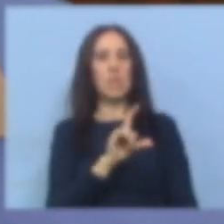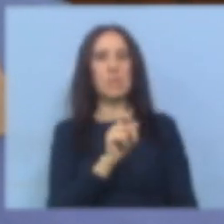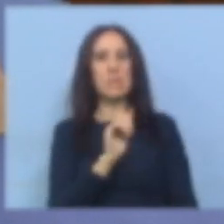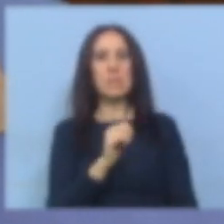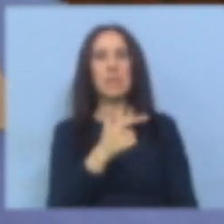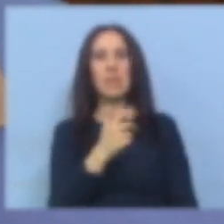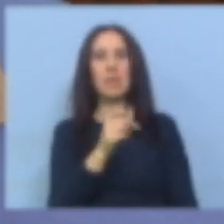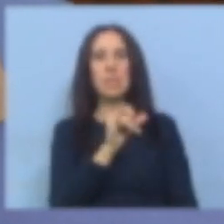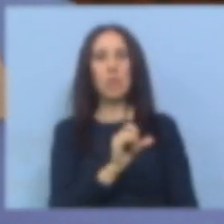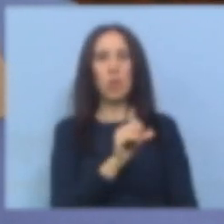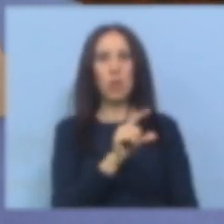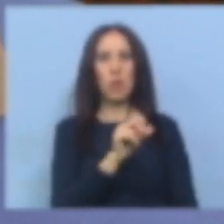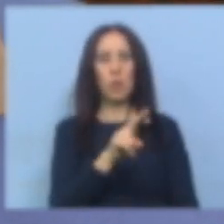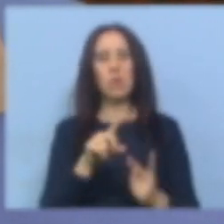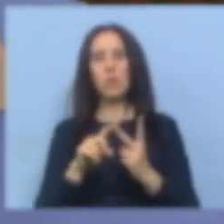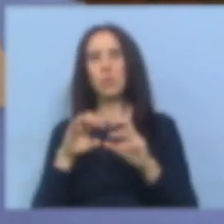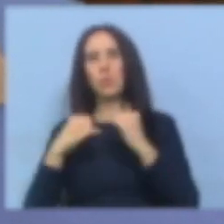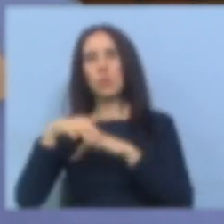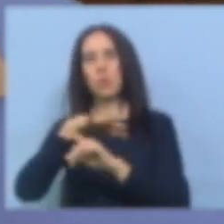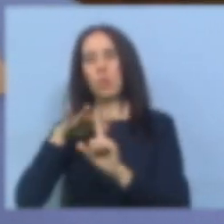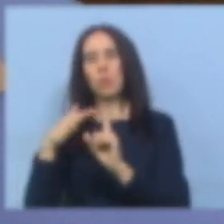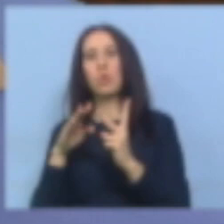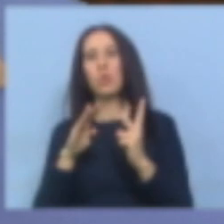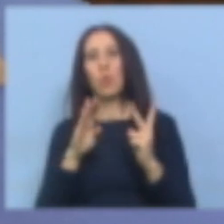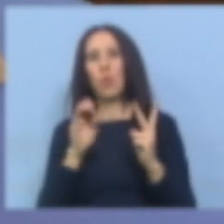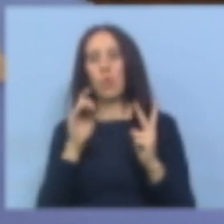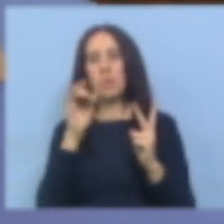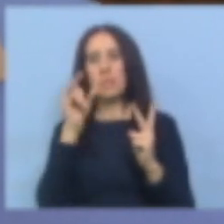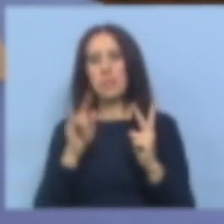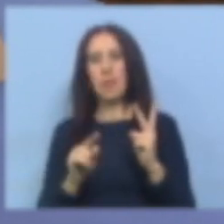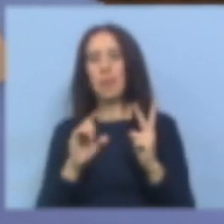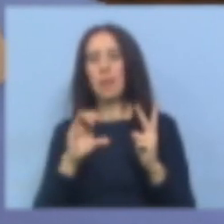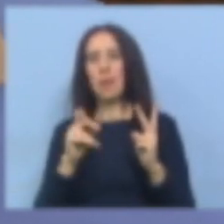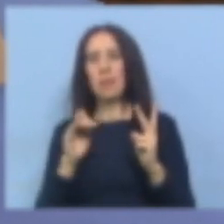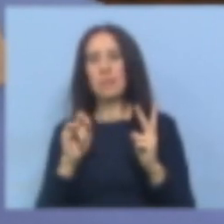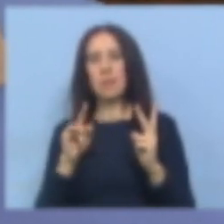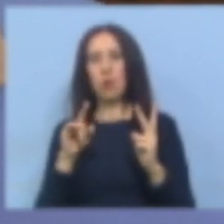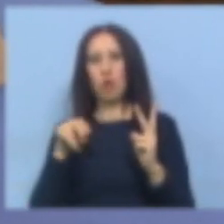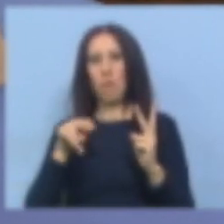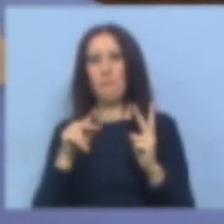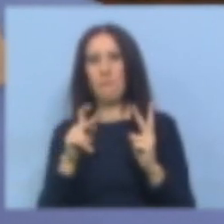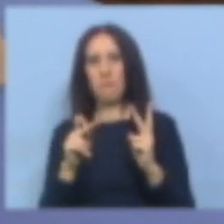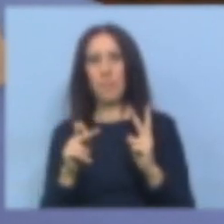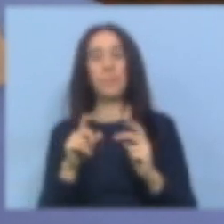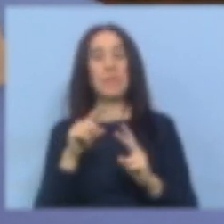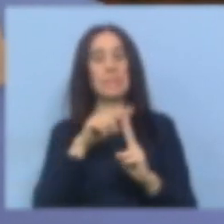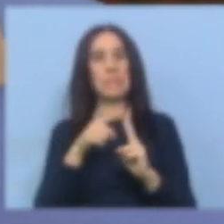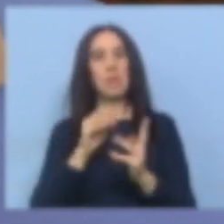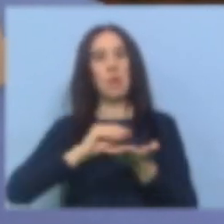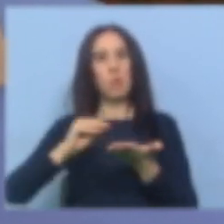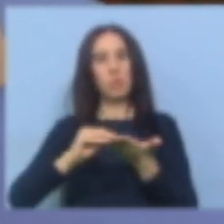o sociólogo José Casanova, e, de facto, estes autores procuram compreender a